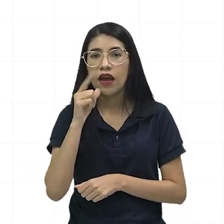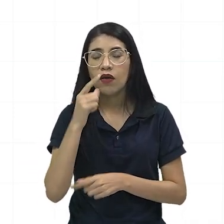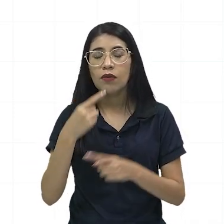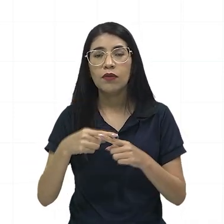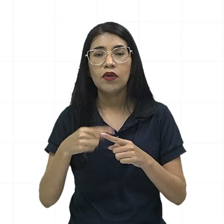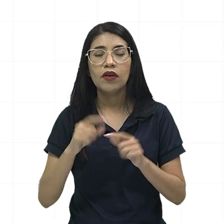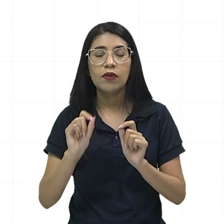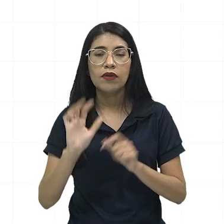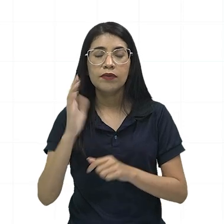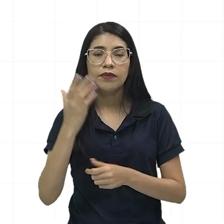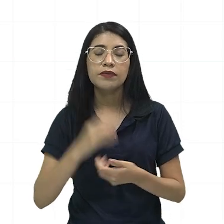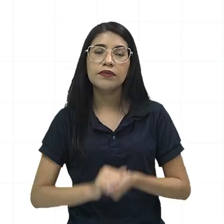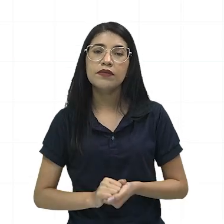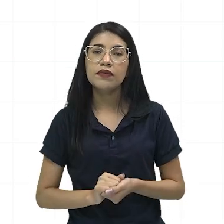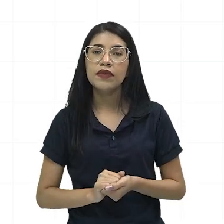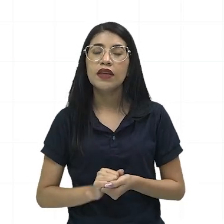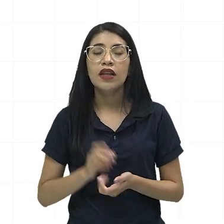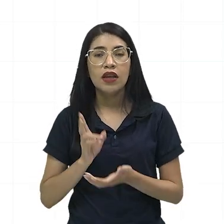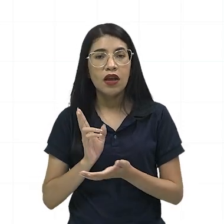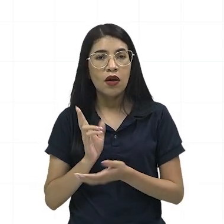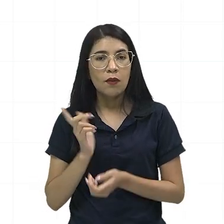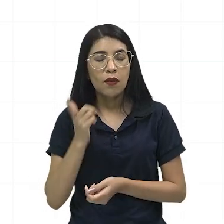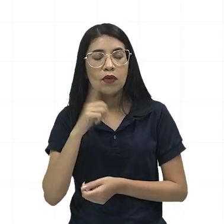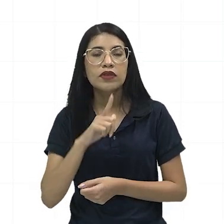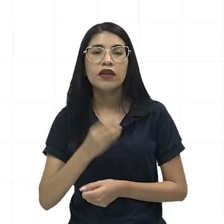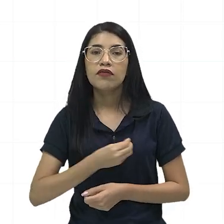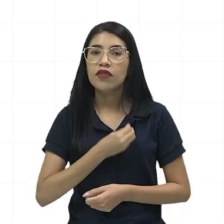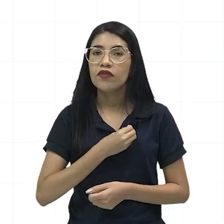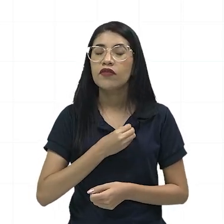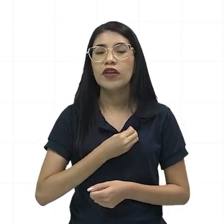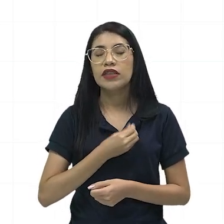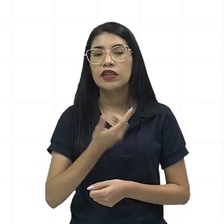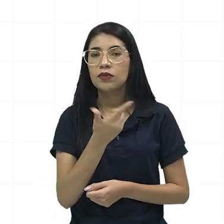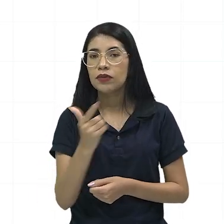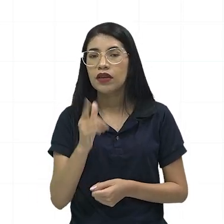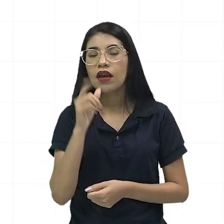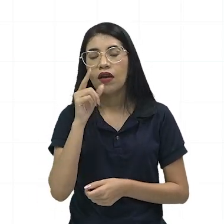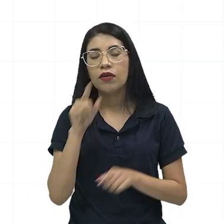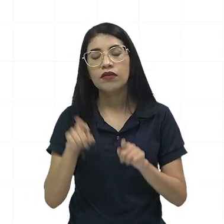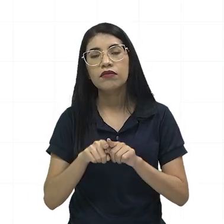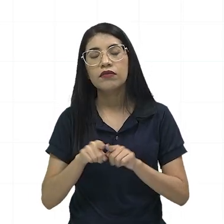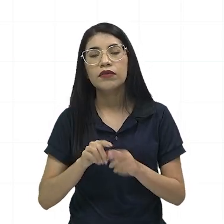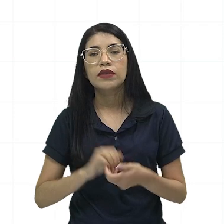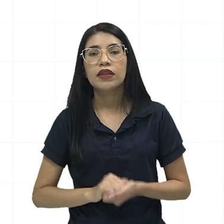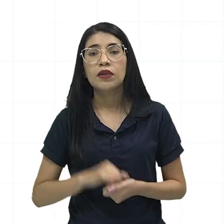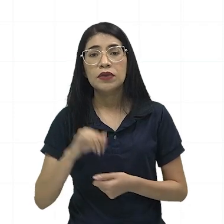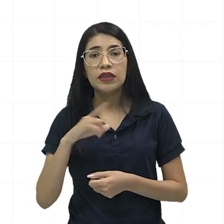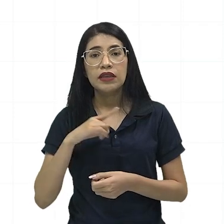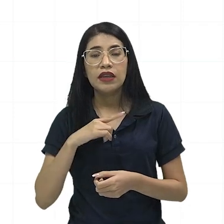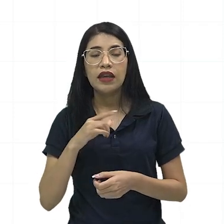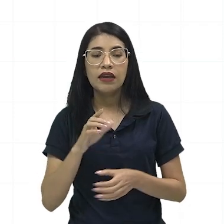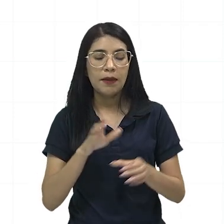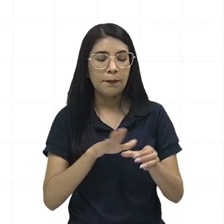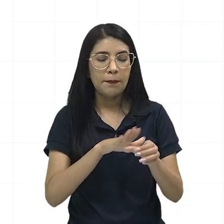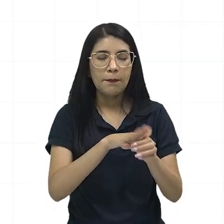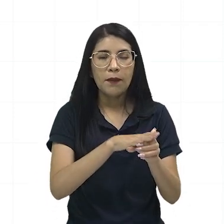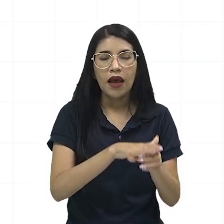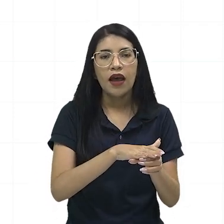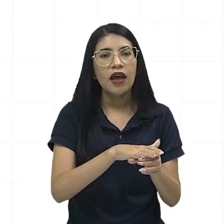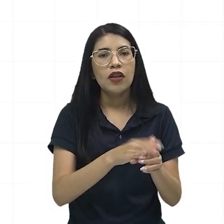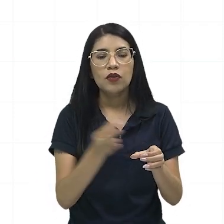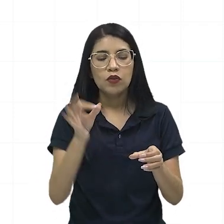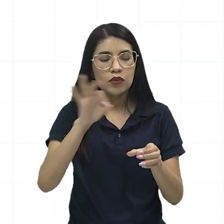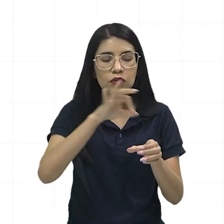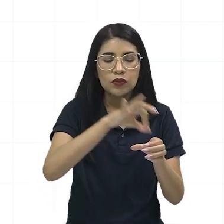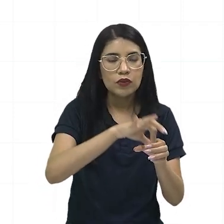porque ele é tão resistente, né, que consegue aí sobreviver até mesmo sem água. Então, se a gente deixar tampado, ele não vai entrar,